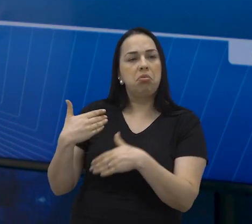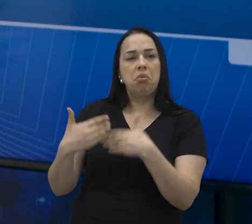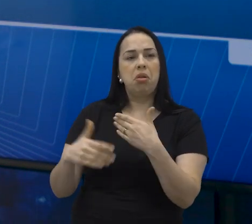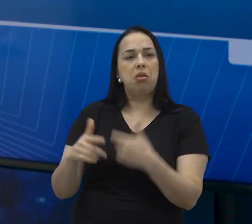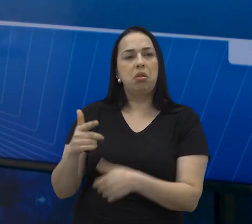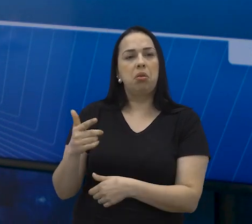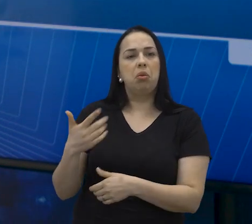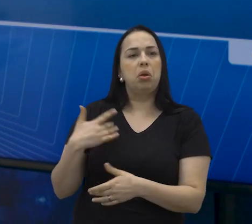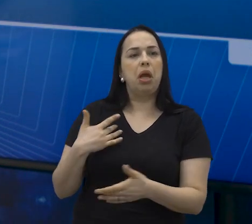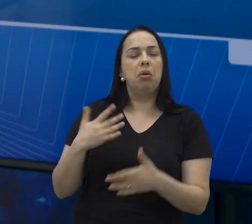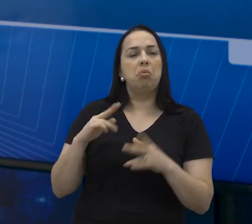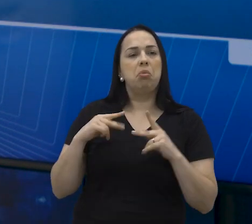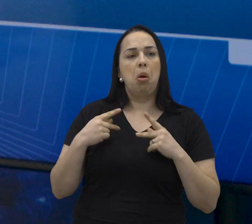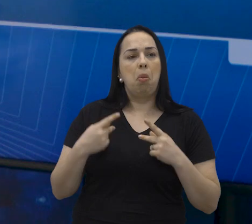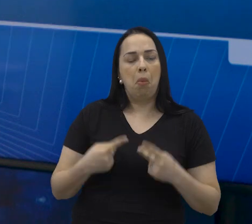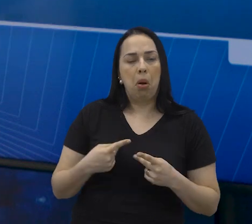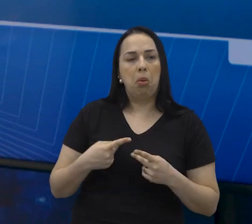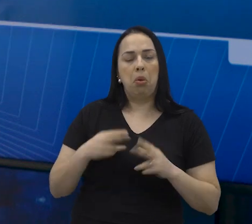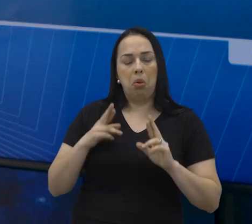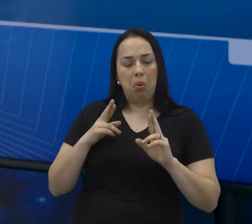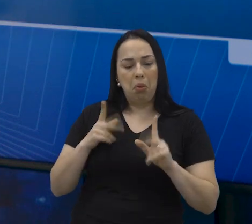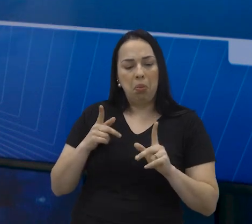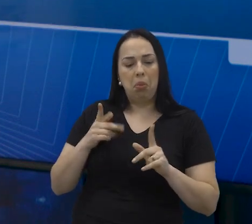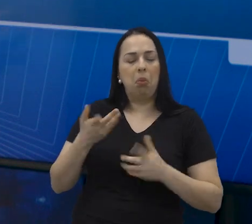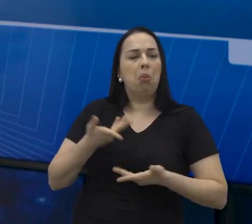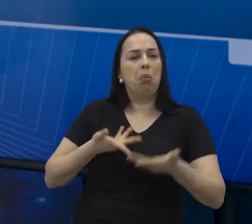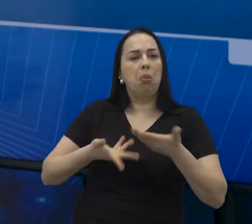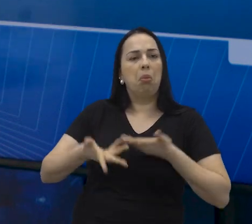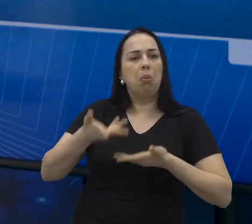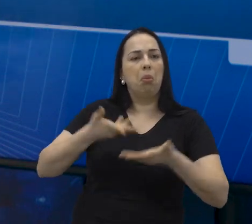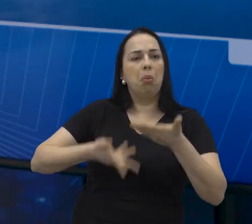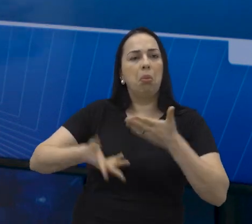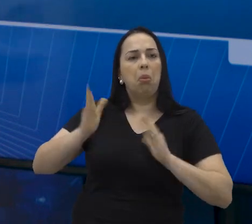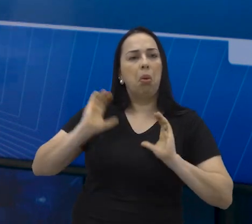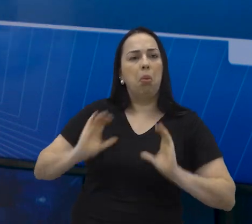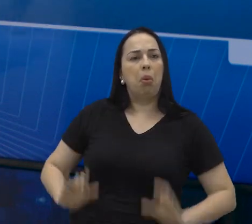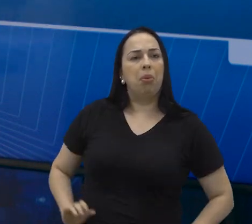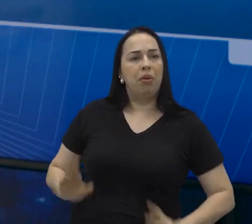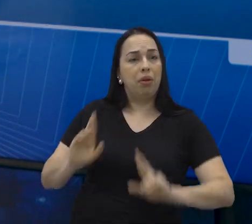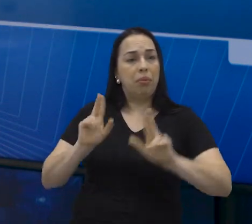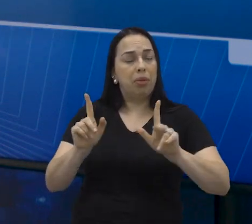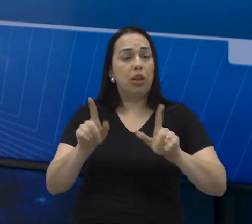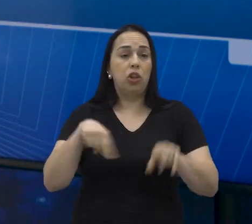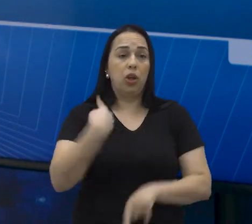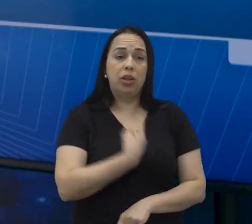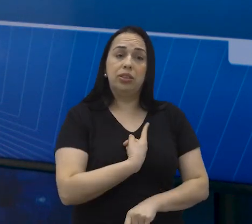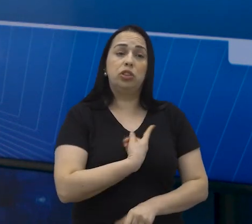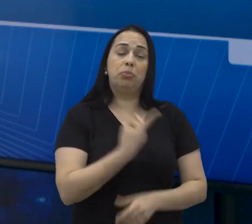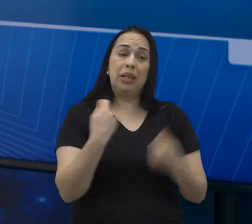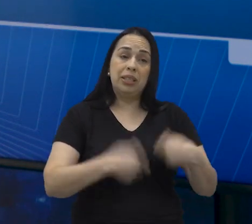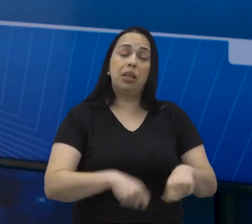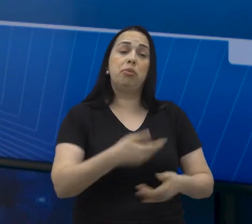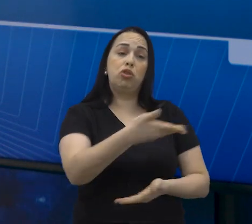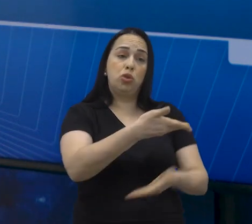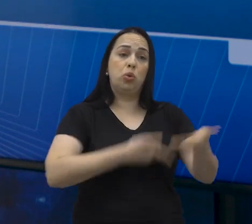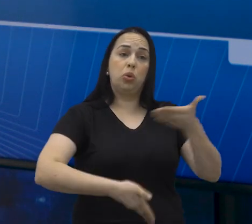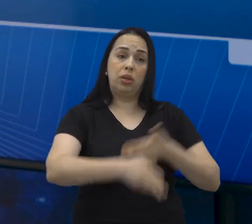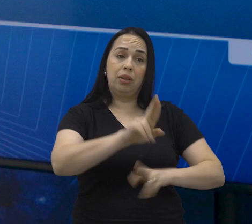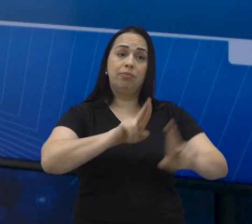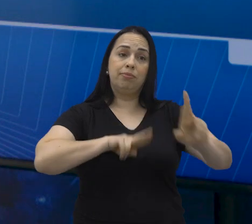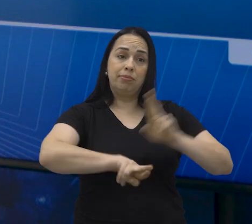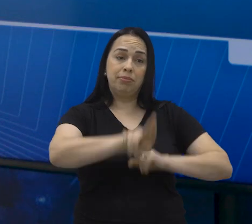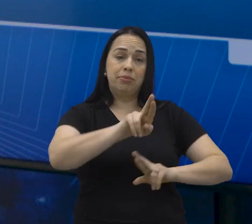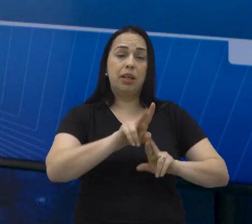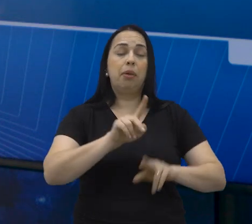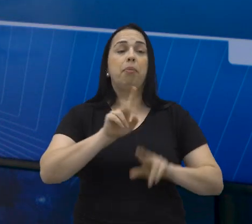essa capacidade de ser humano, né? O que nos faz seres humanos é justamente essa convivência. Nós somos sociais, né? Então, é um